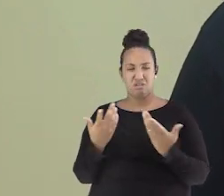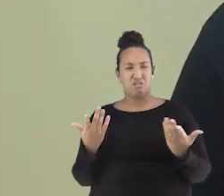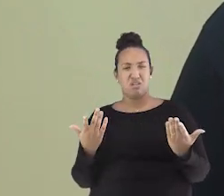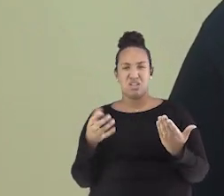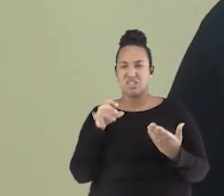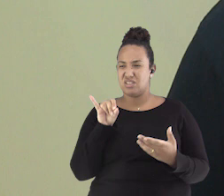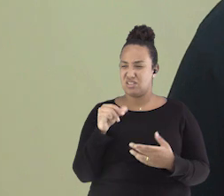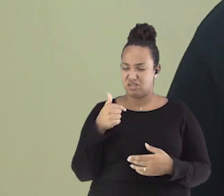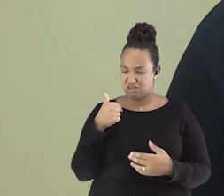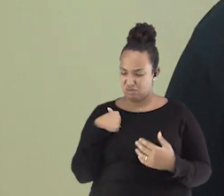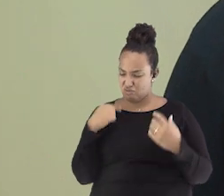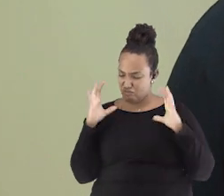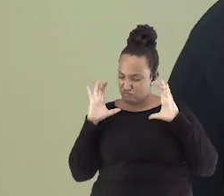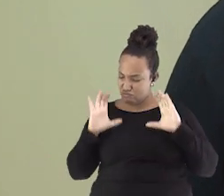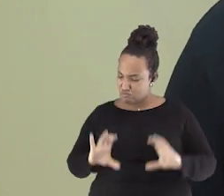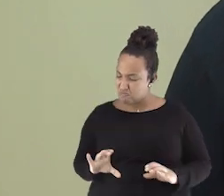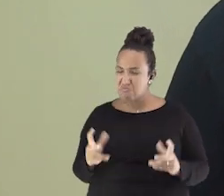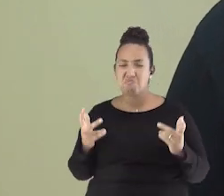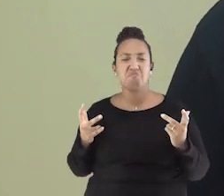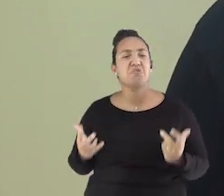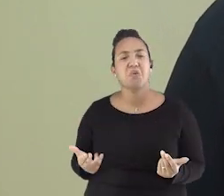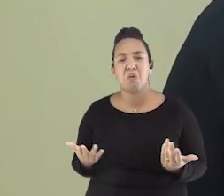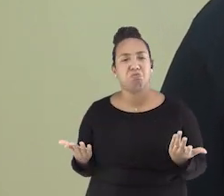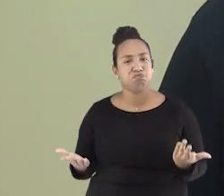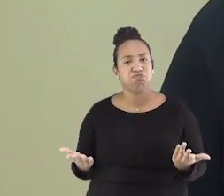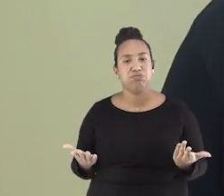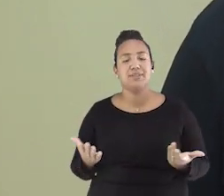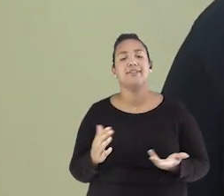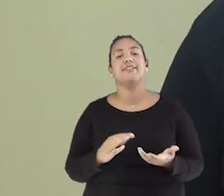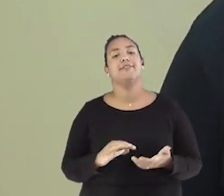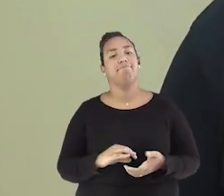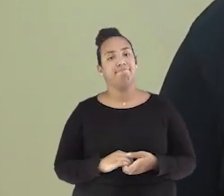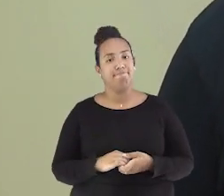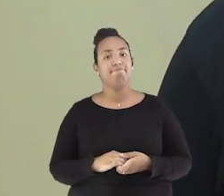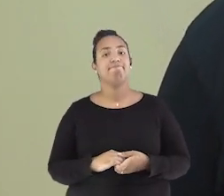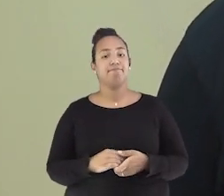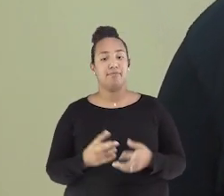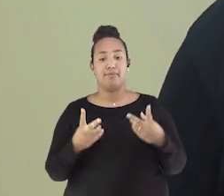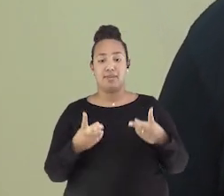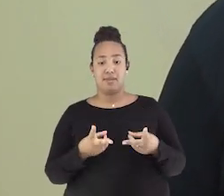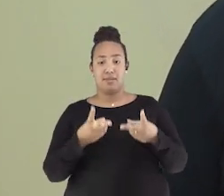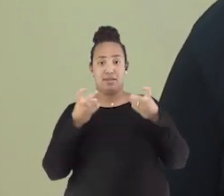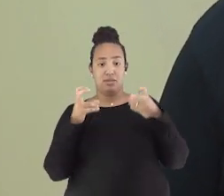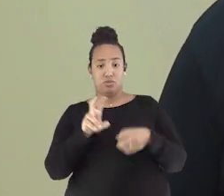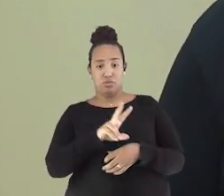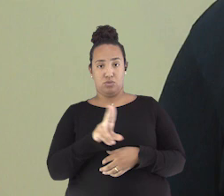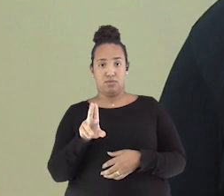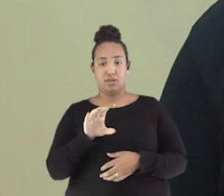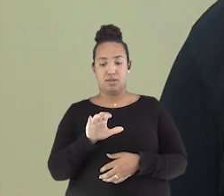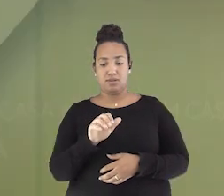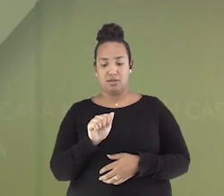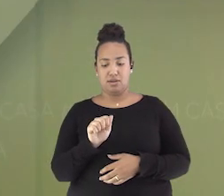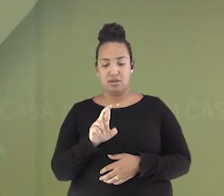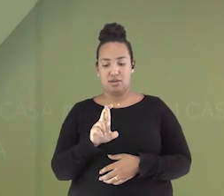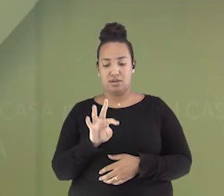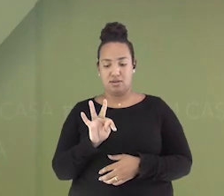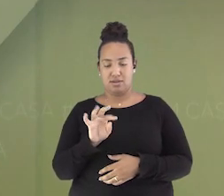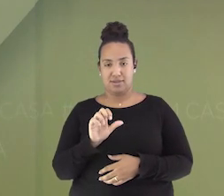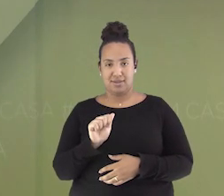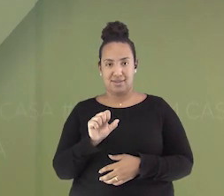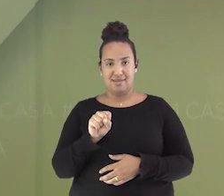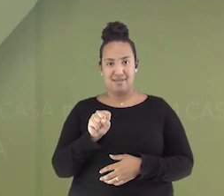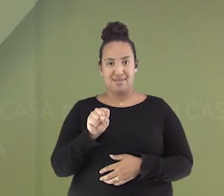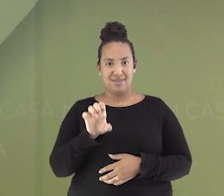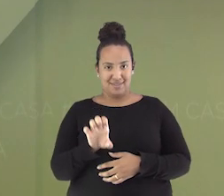achando ridículo, se às vezes eu ajo assim também? O momento dessa identificação se chama catarse. Como se eu